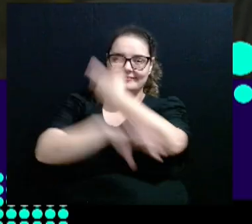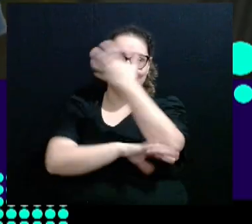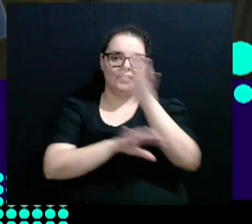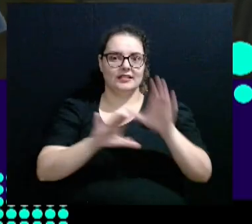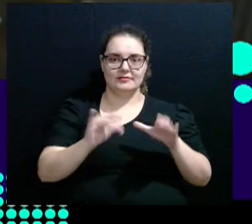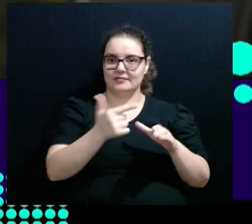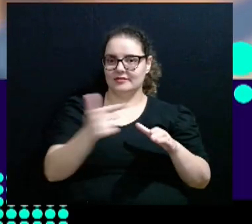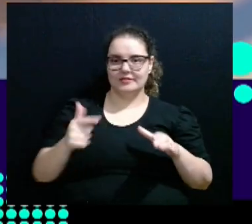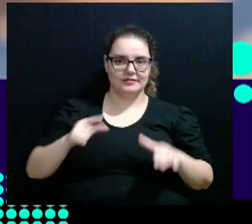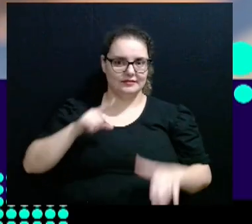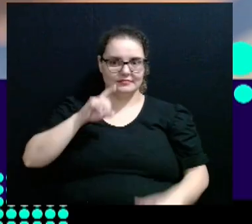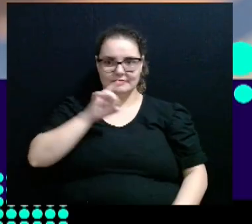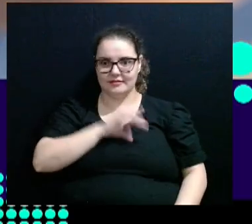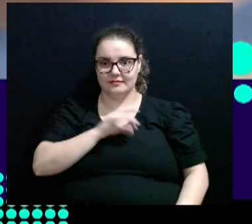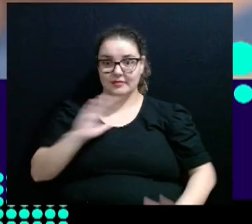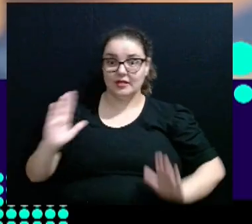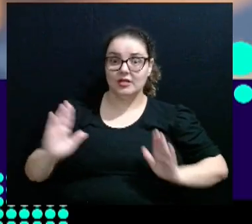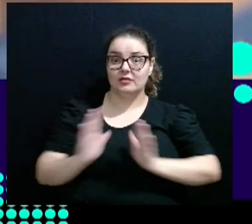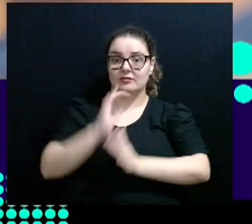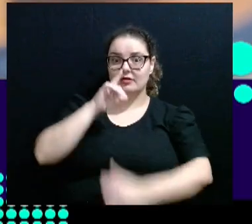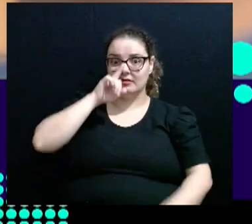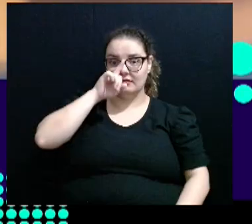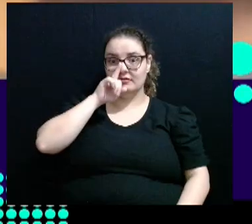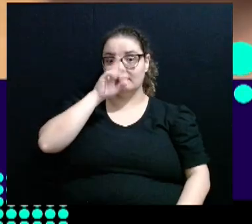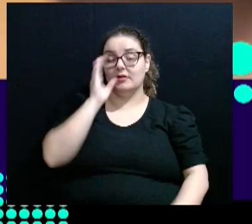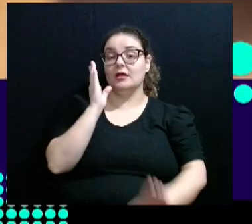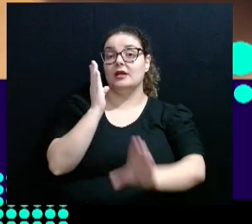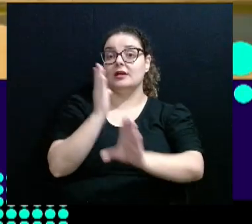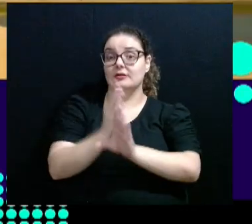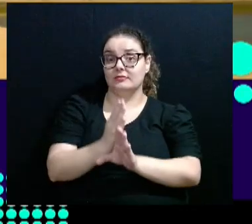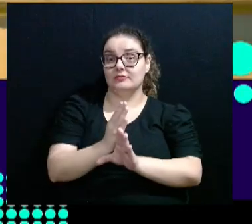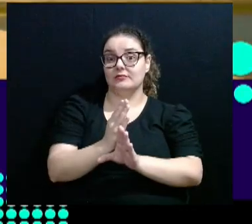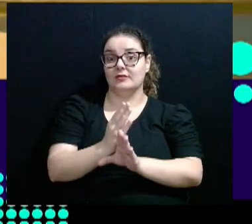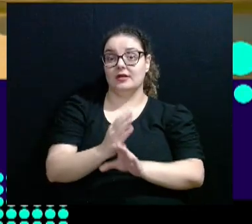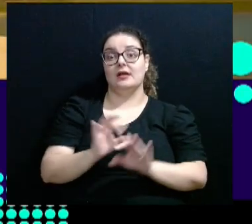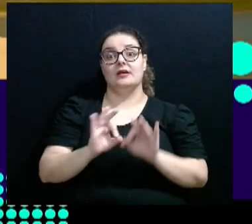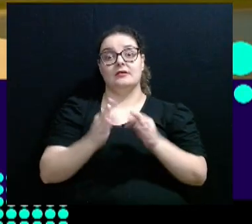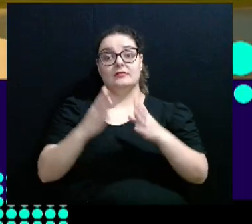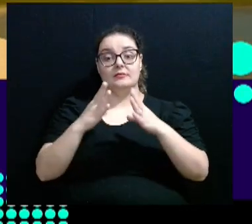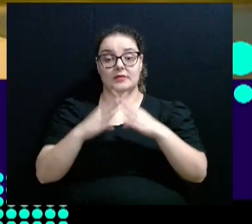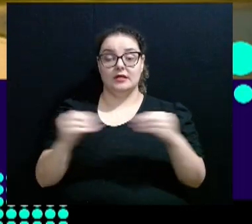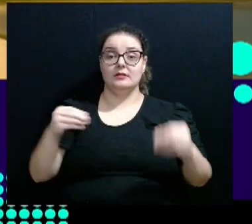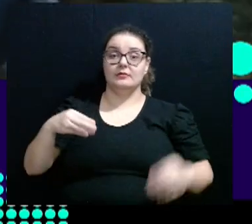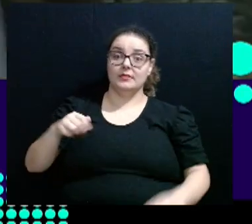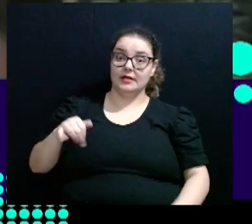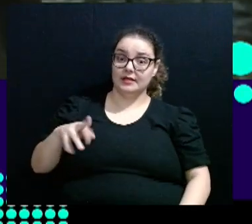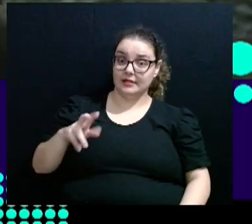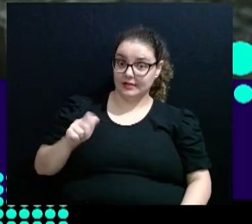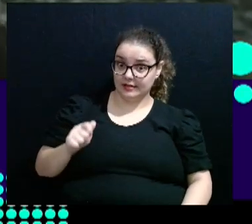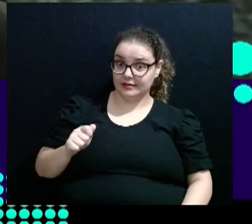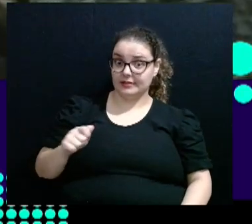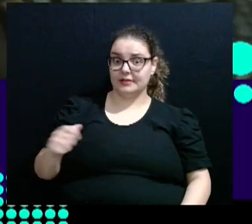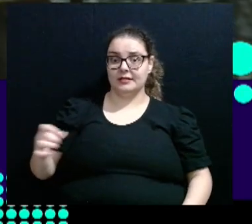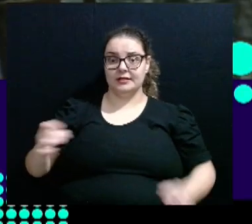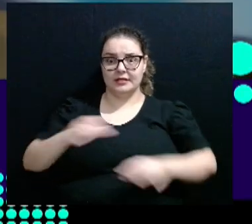enfrenta perigos para localizar a família desaparecida de Maiara e combater a ameaça do